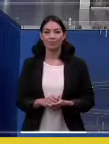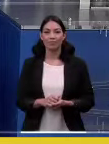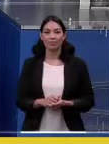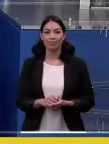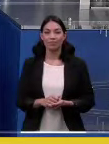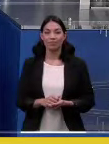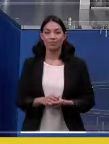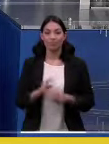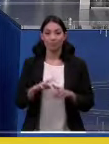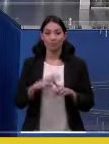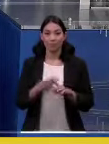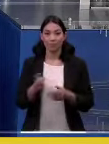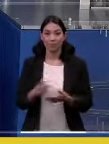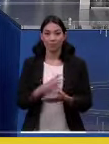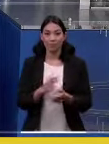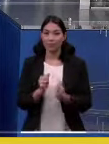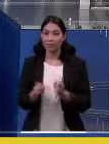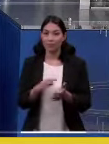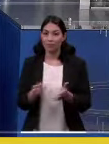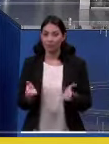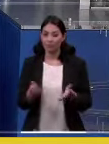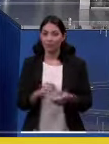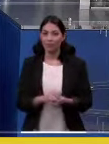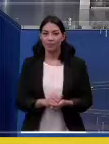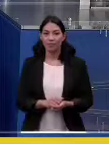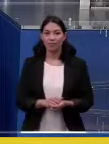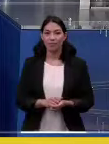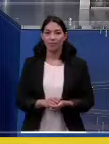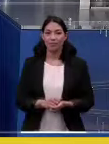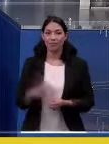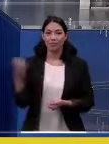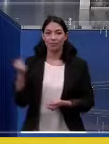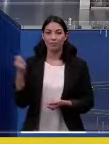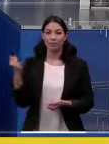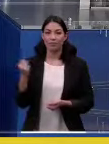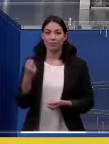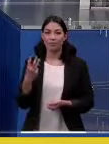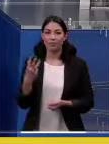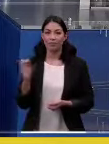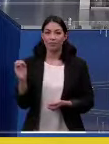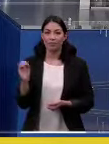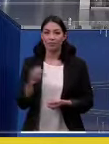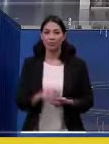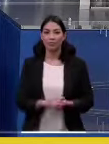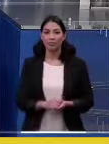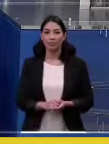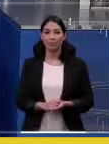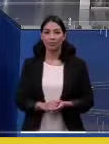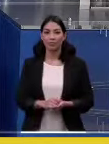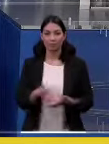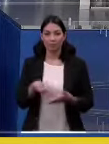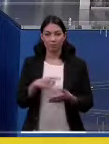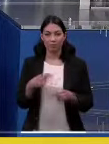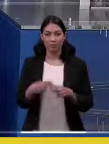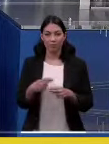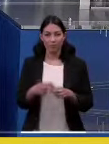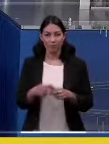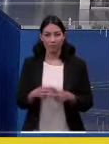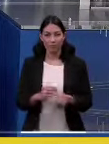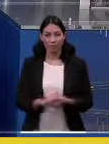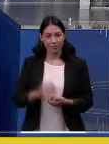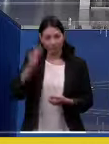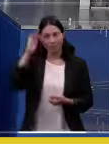cena, Quina e Time Mania. Bola branca, número 30. Branca, 30. Loterias Caixa, já